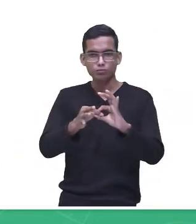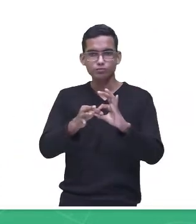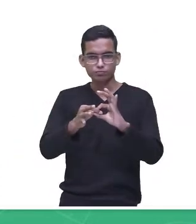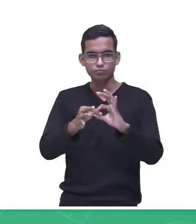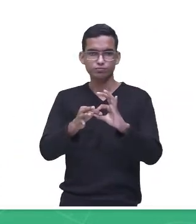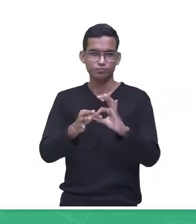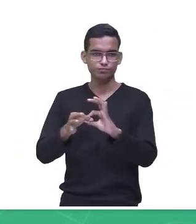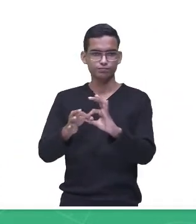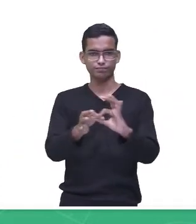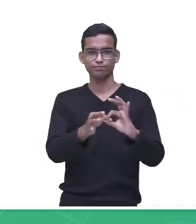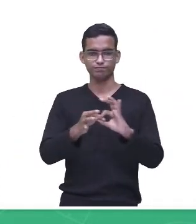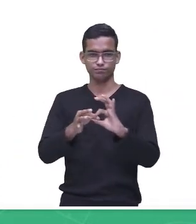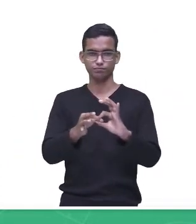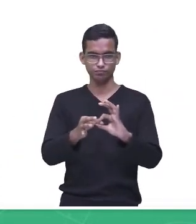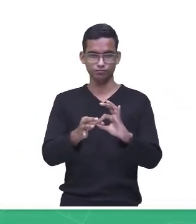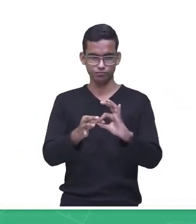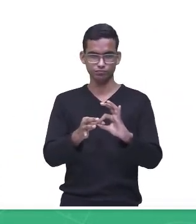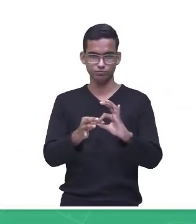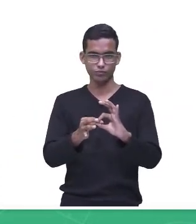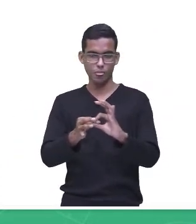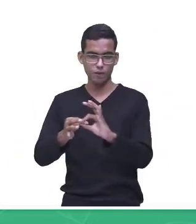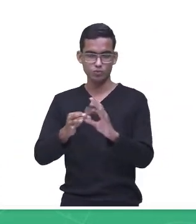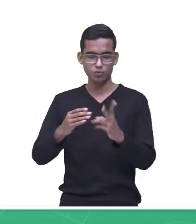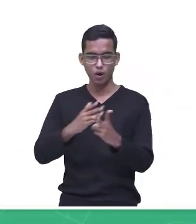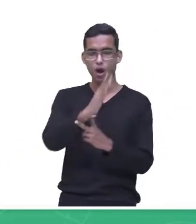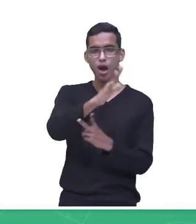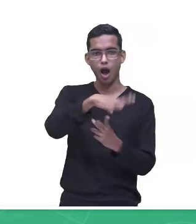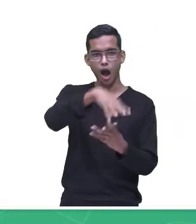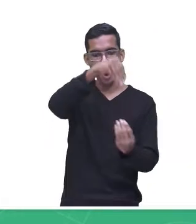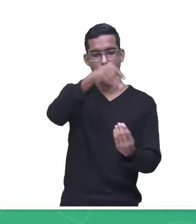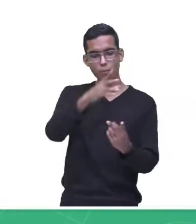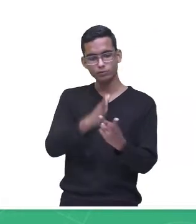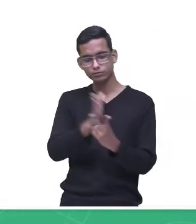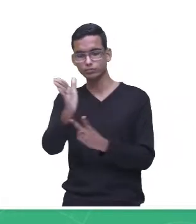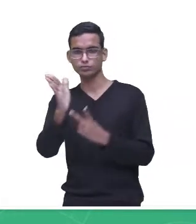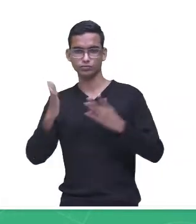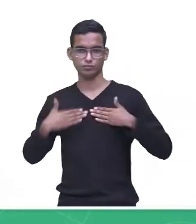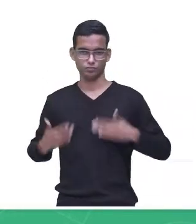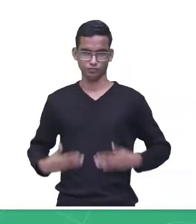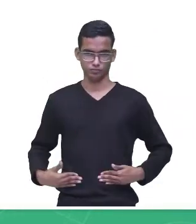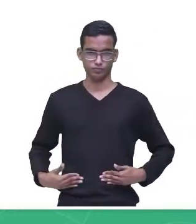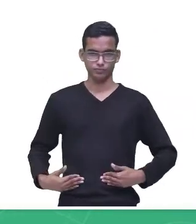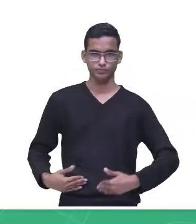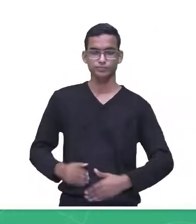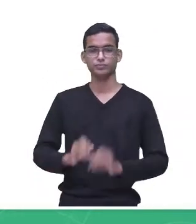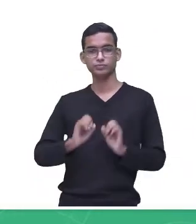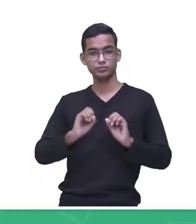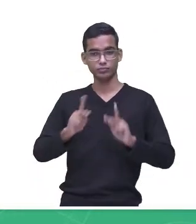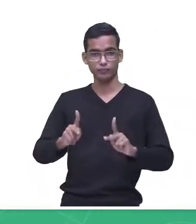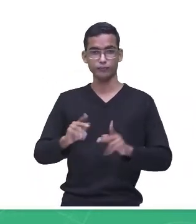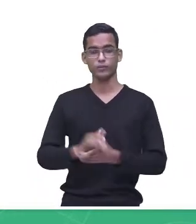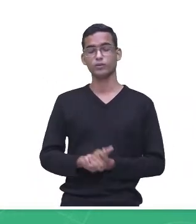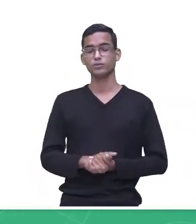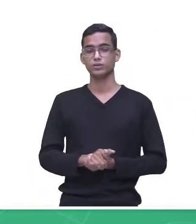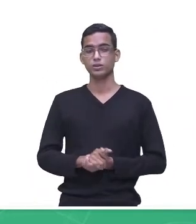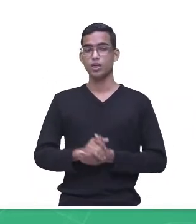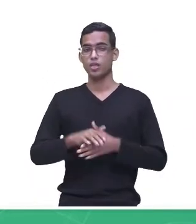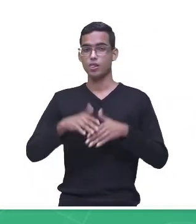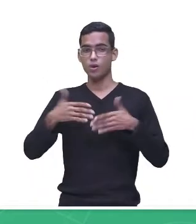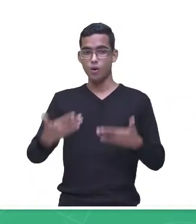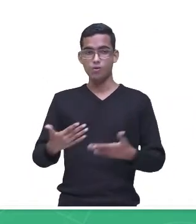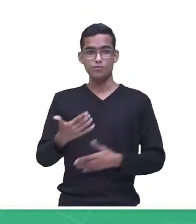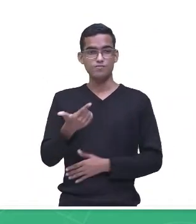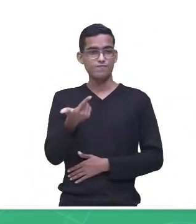entre os dois o que, professor? Entre corpo e alma, tá? Não existe, não vai existir,